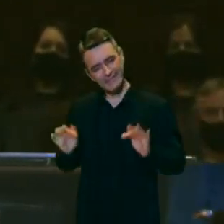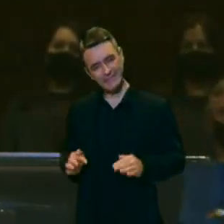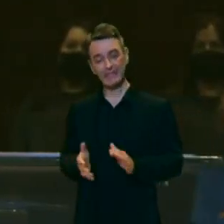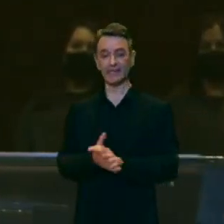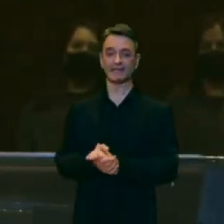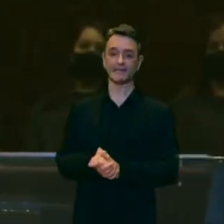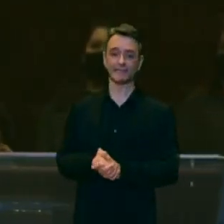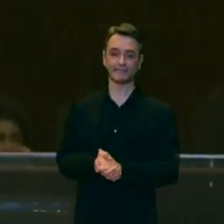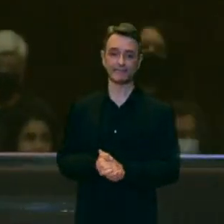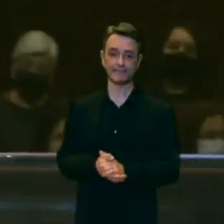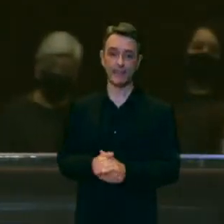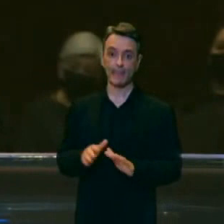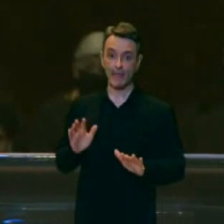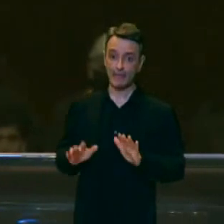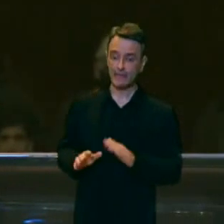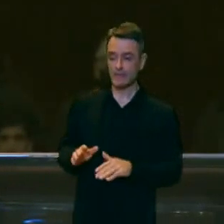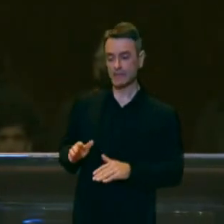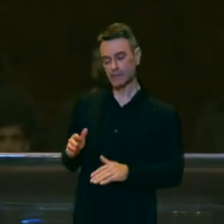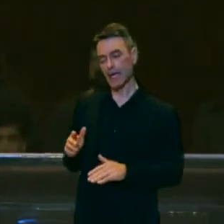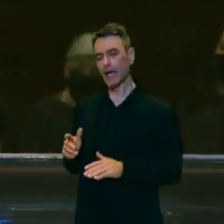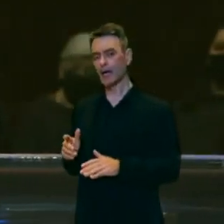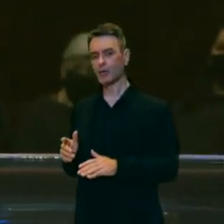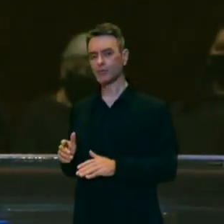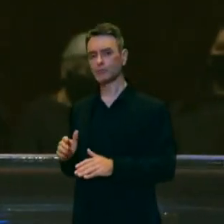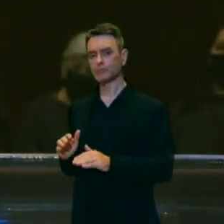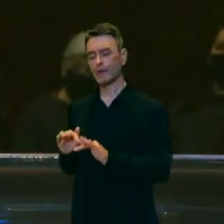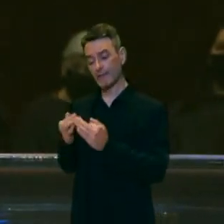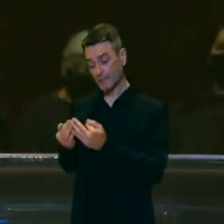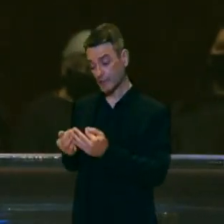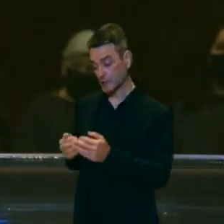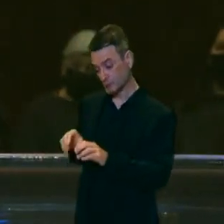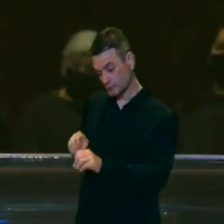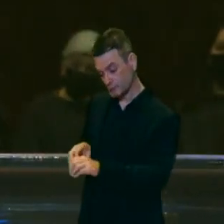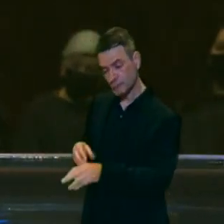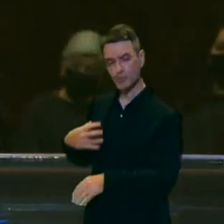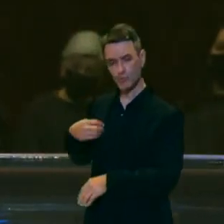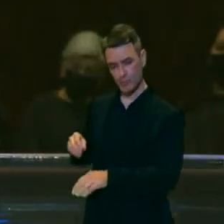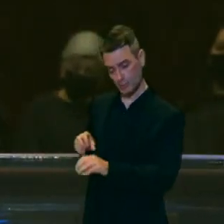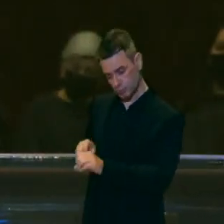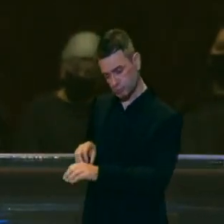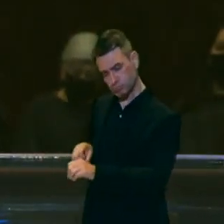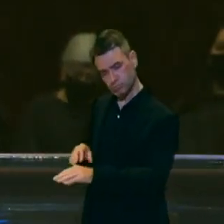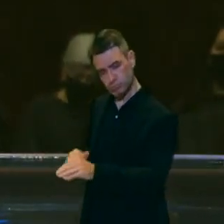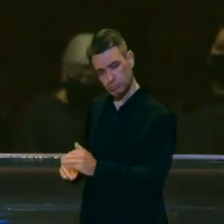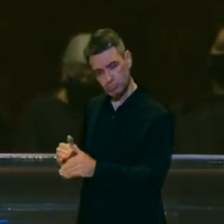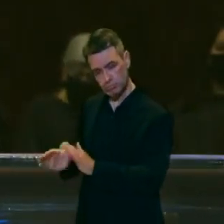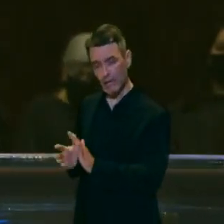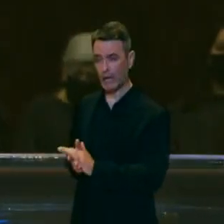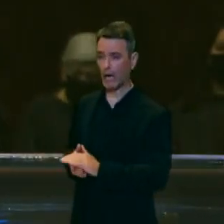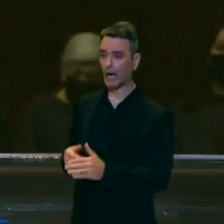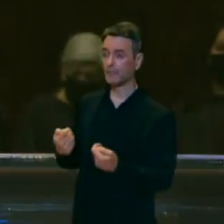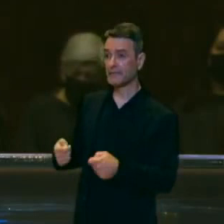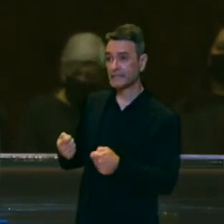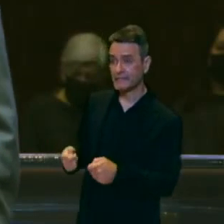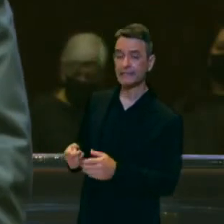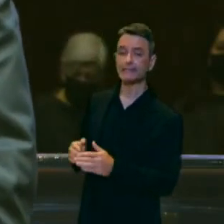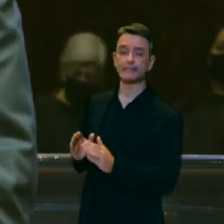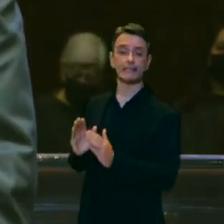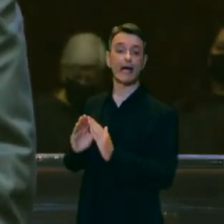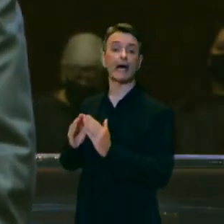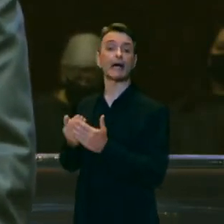o filho, talvez o filho pense a mesma coisa: filho, tem que fazer lição de casa. Detesto essa